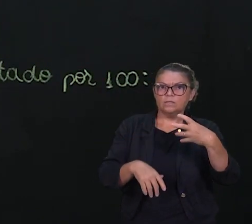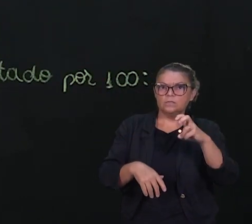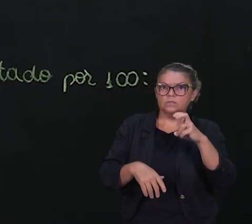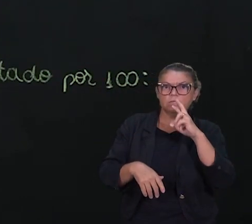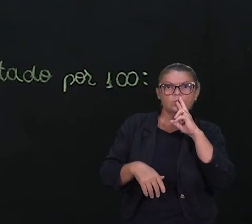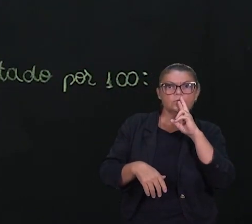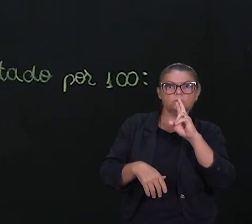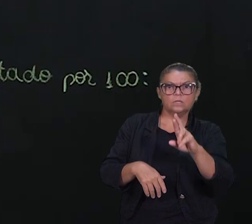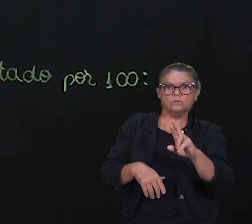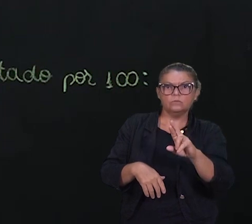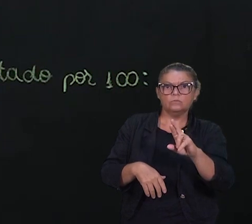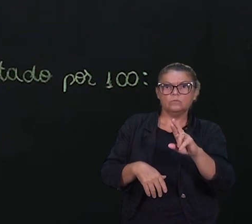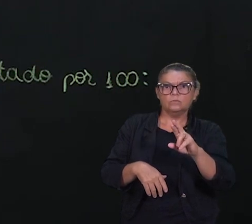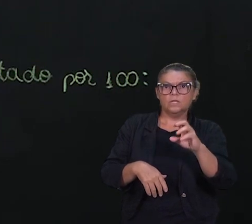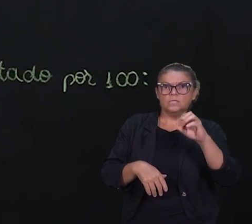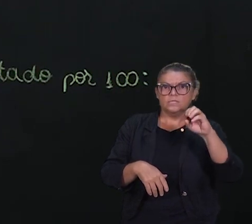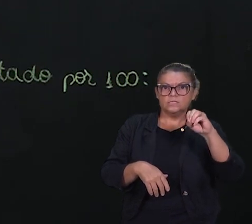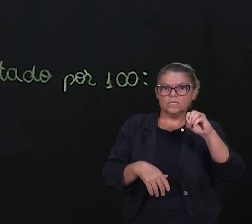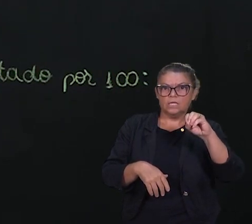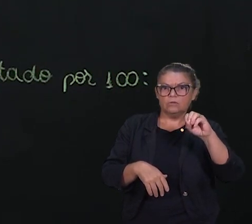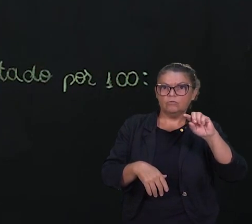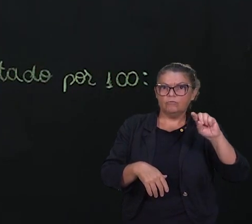como resultado